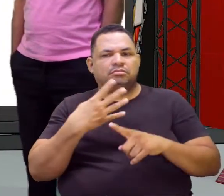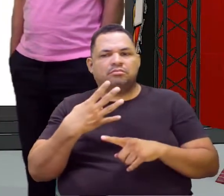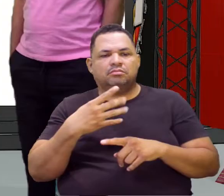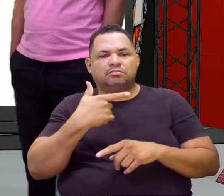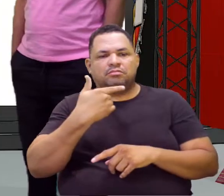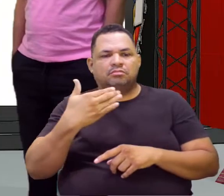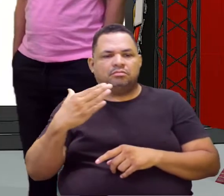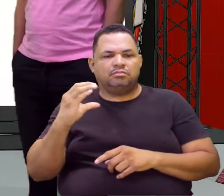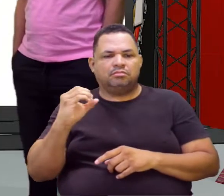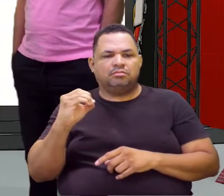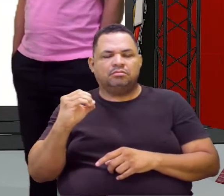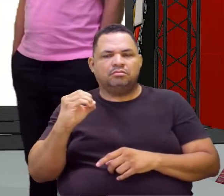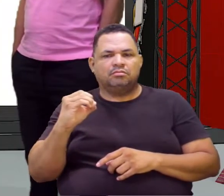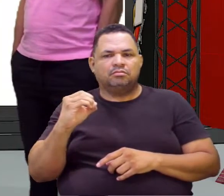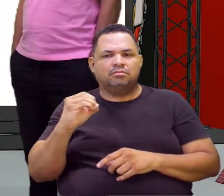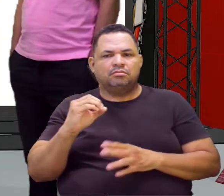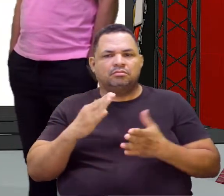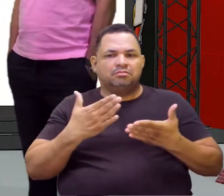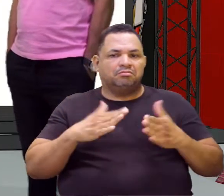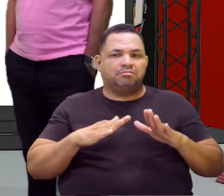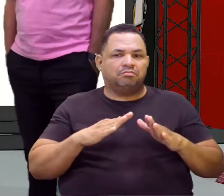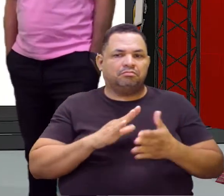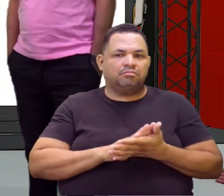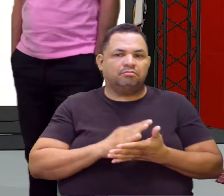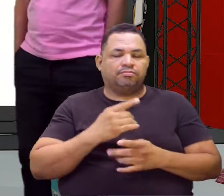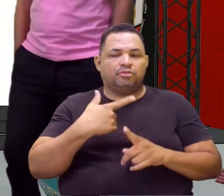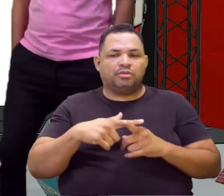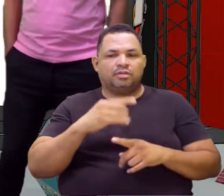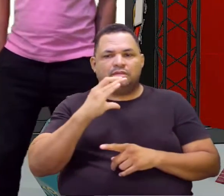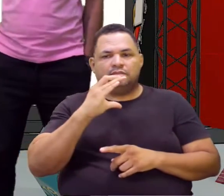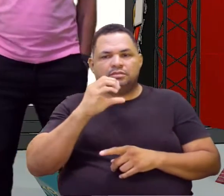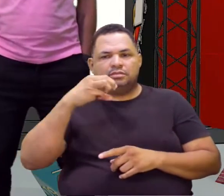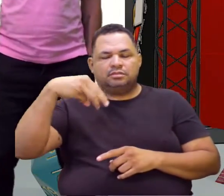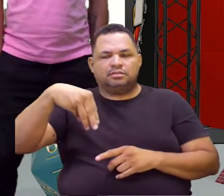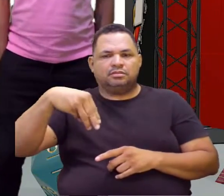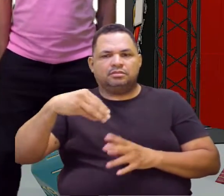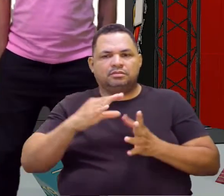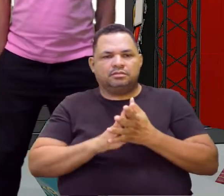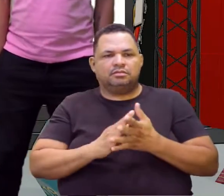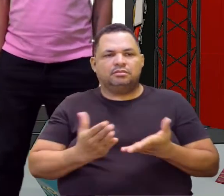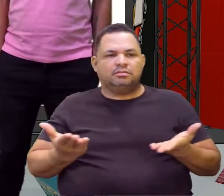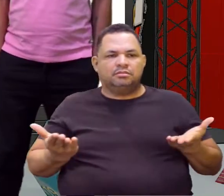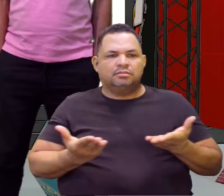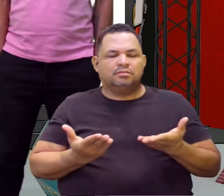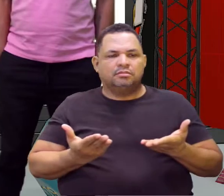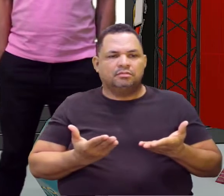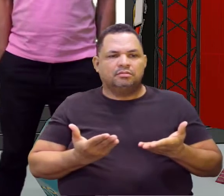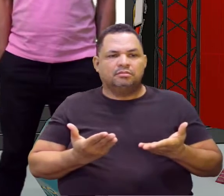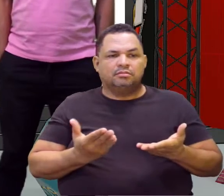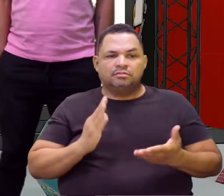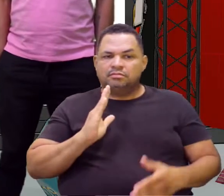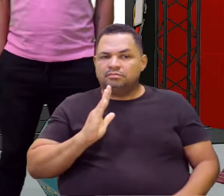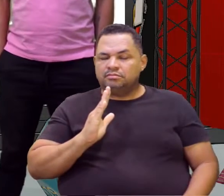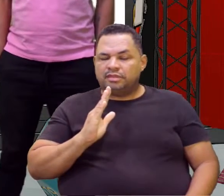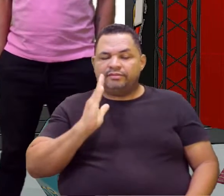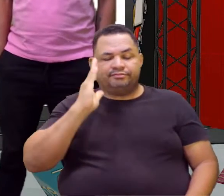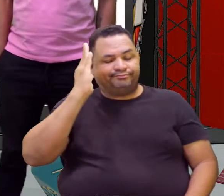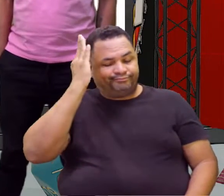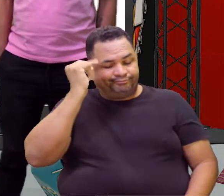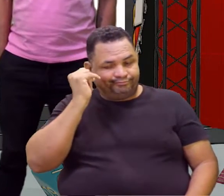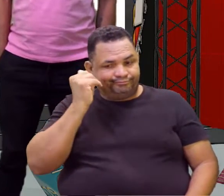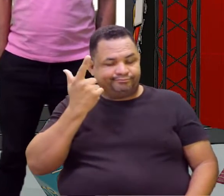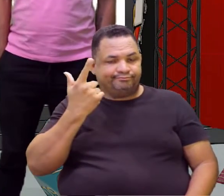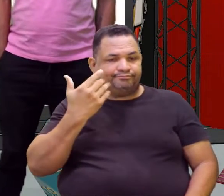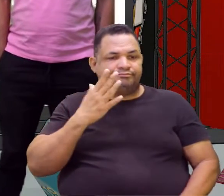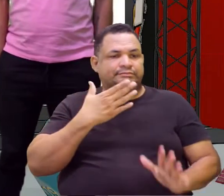lá? Não, tem 200, então deve ser 200 mesmo, porque é centímetro. Né? É 200. 200, fechou. Acertei. Então, ó, gente, já vai sabendo,